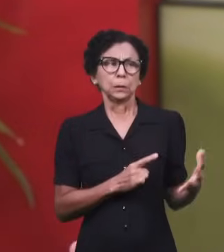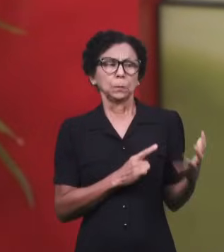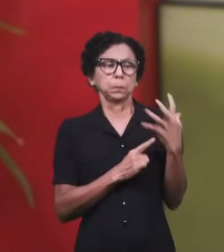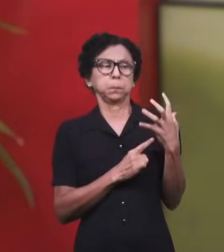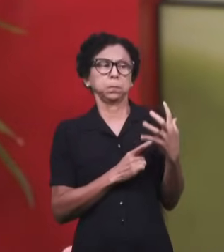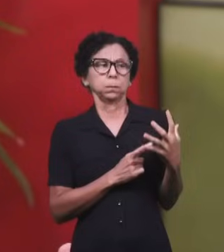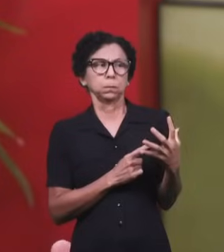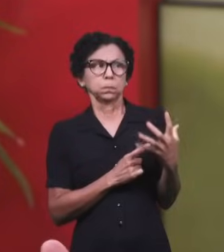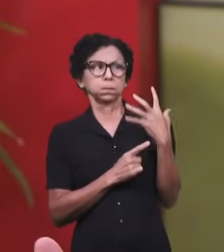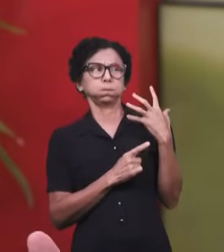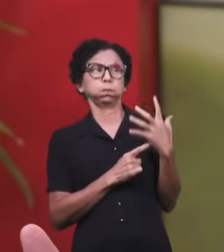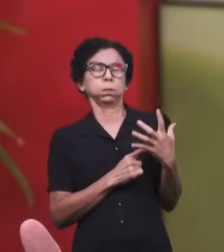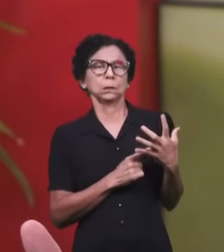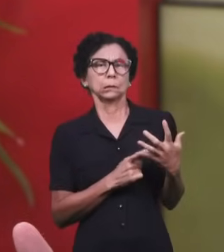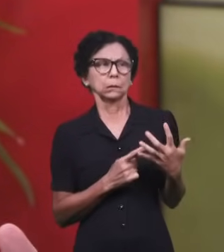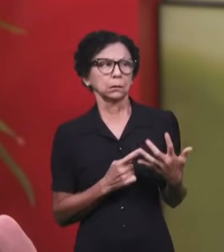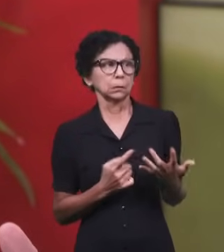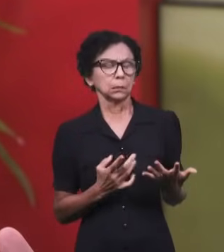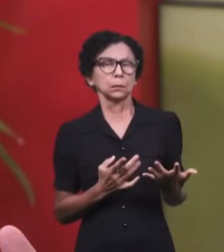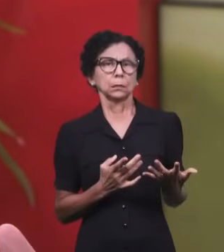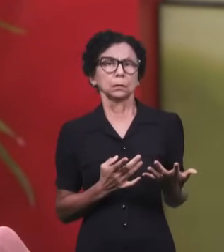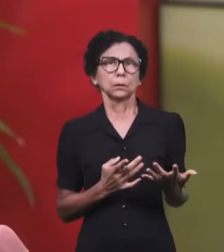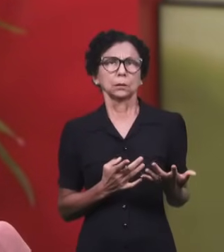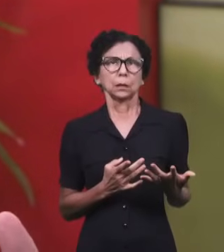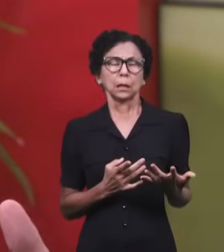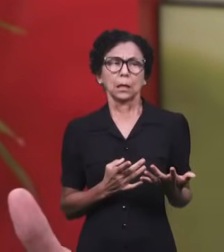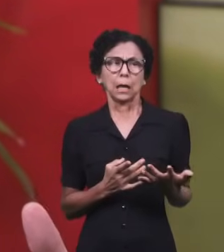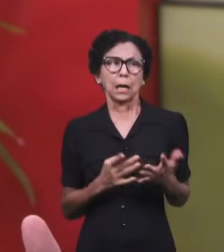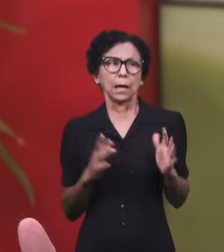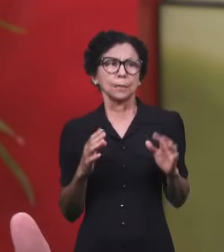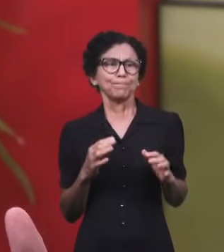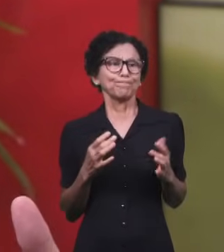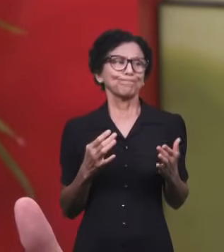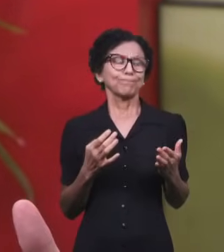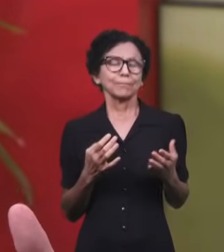muito pressionado, ele sentiu que não tinha saída, começou a querer